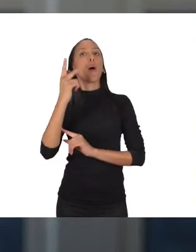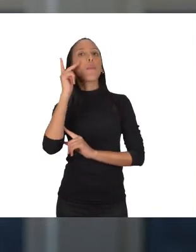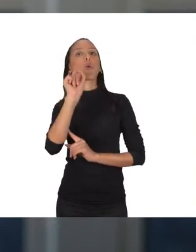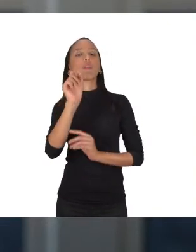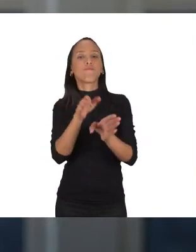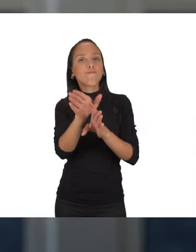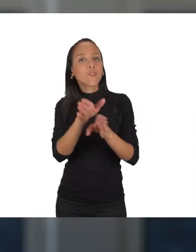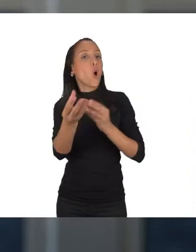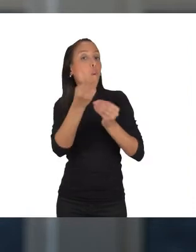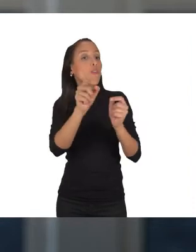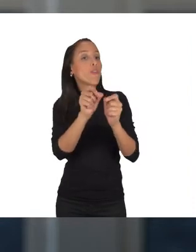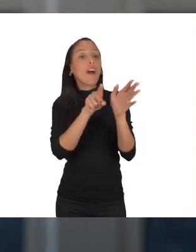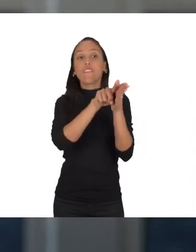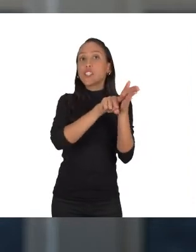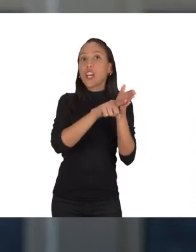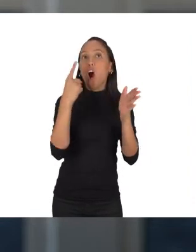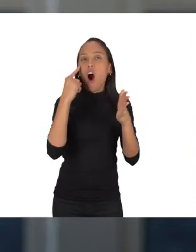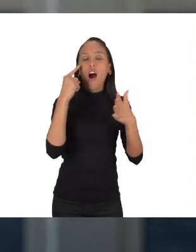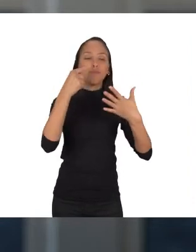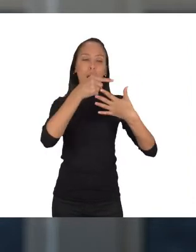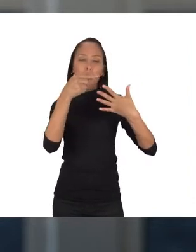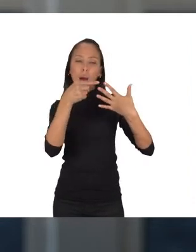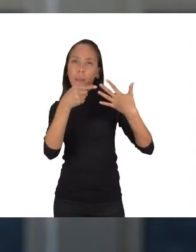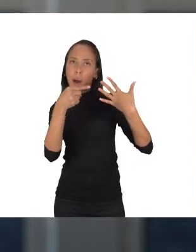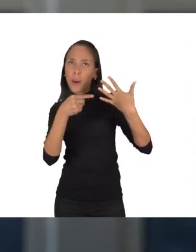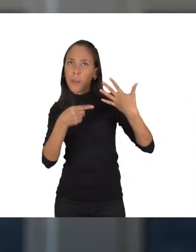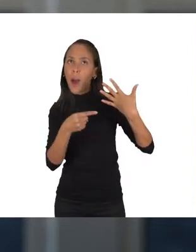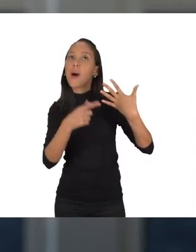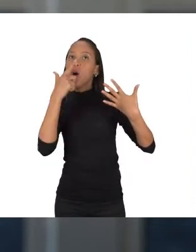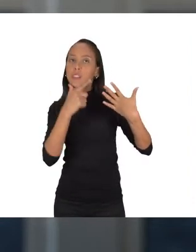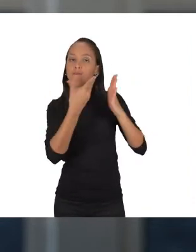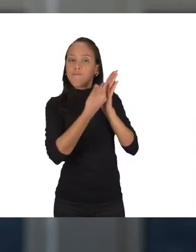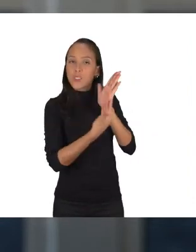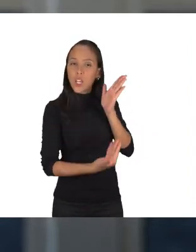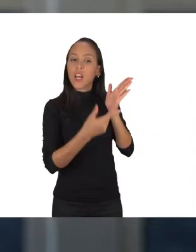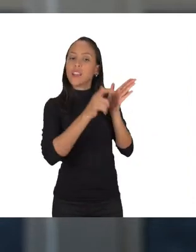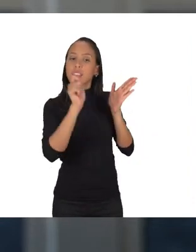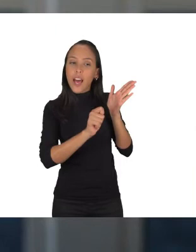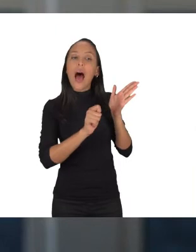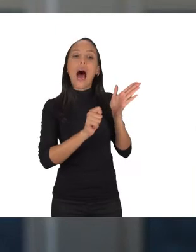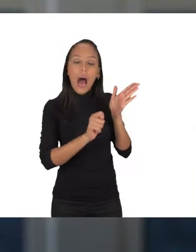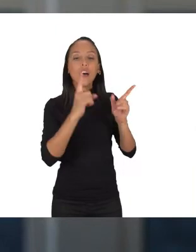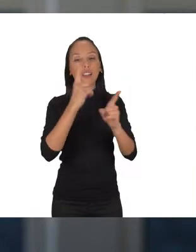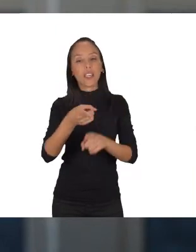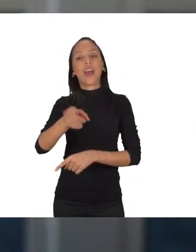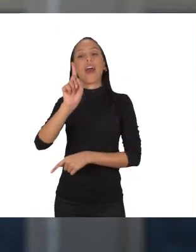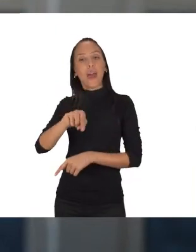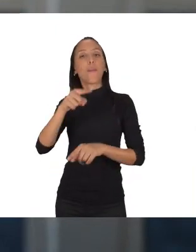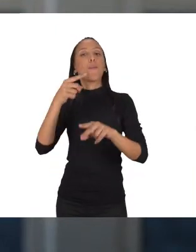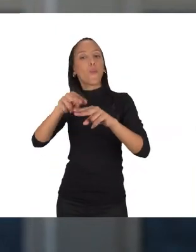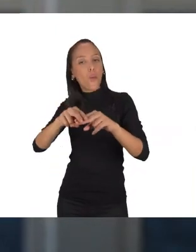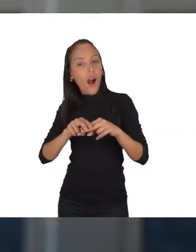passos essenciais para que se possa dizer: isto aqui é um caso de intoxicação crônica ou tem